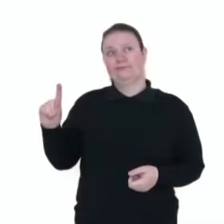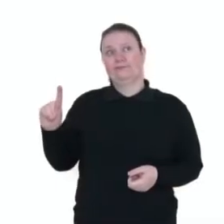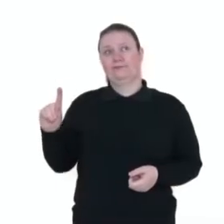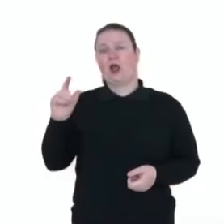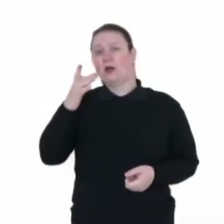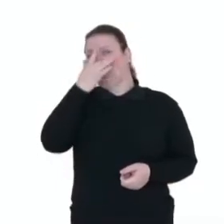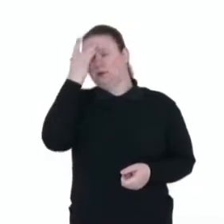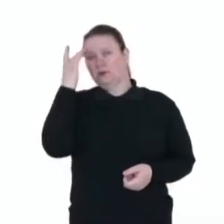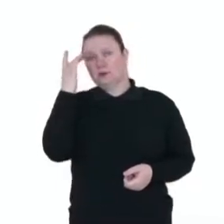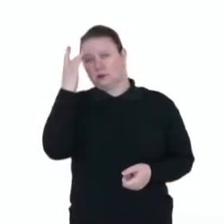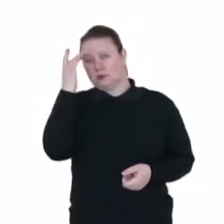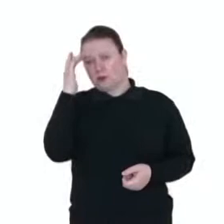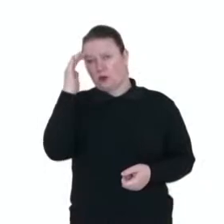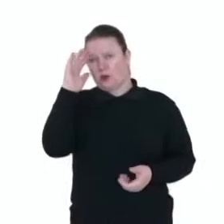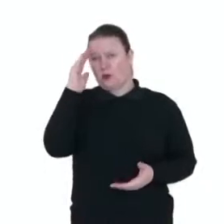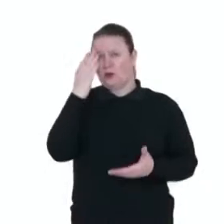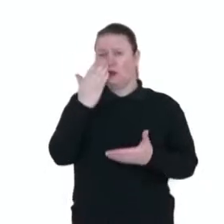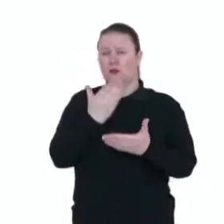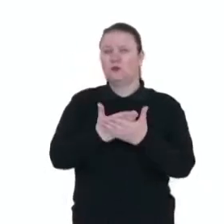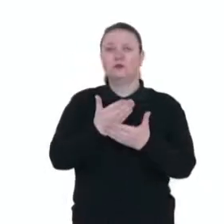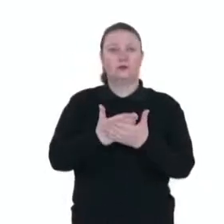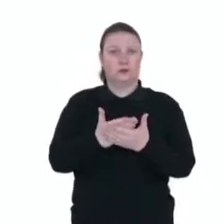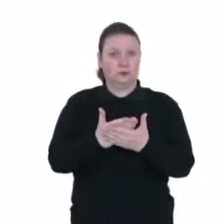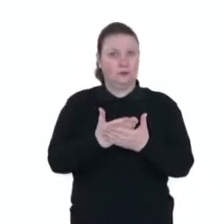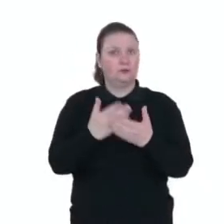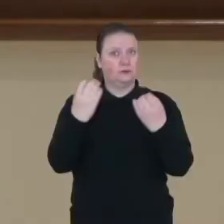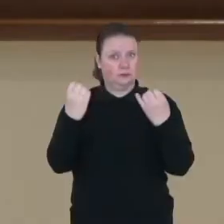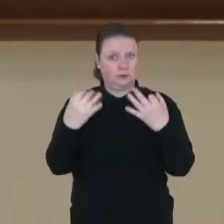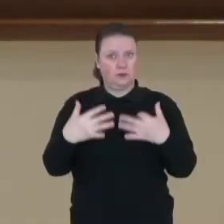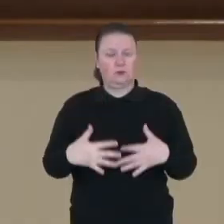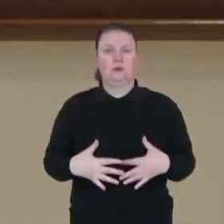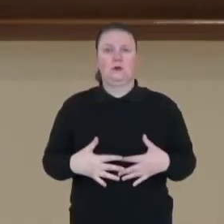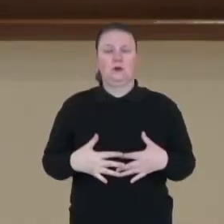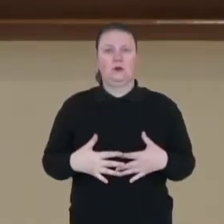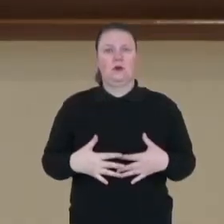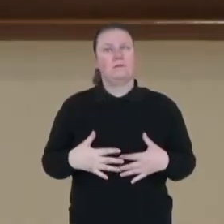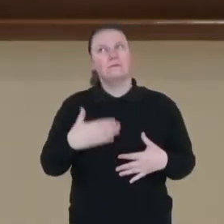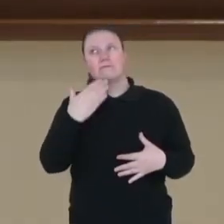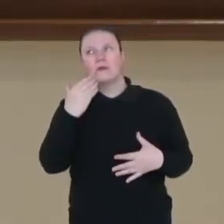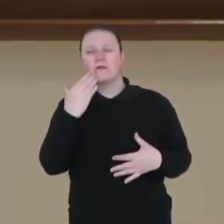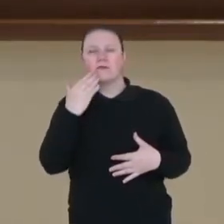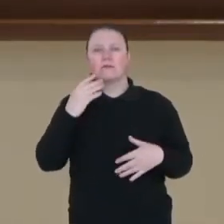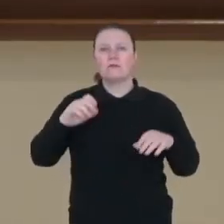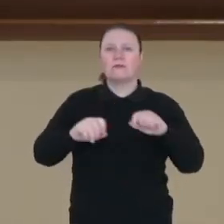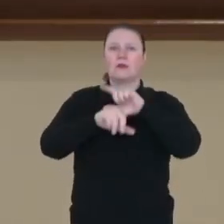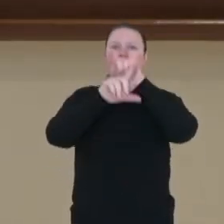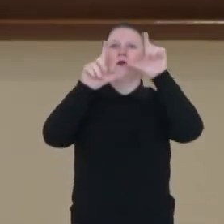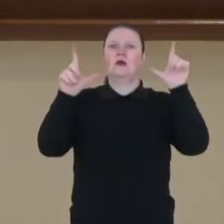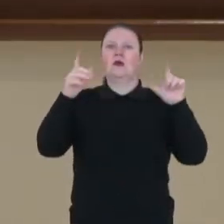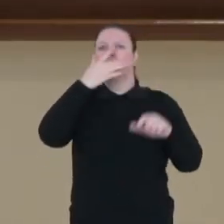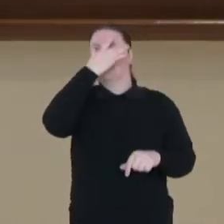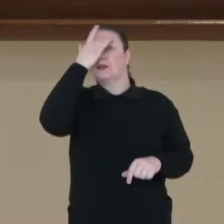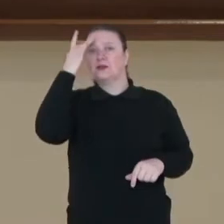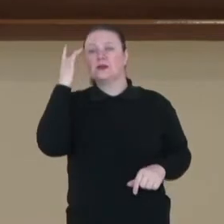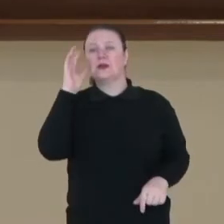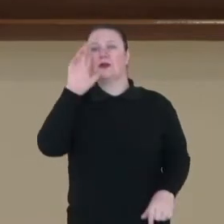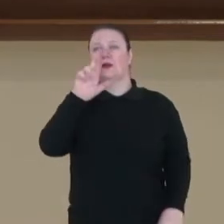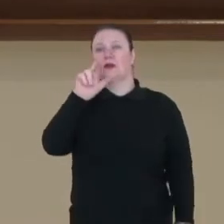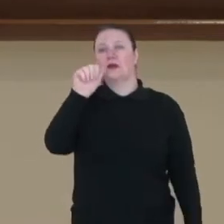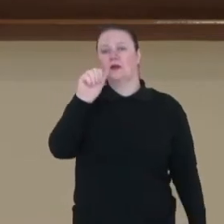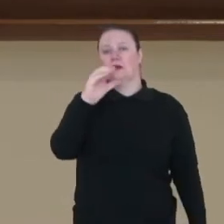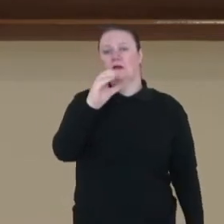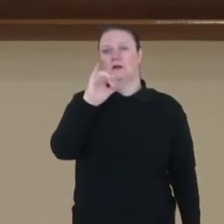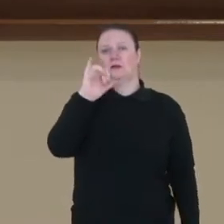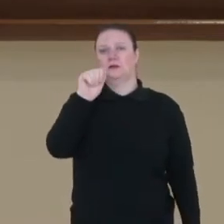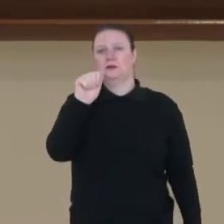o racialista, né, a gente vai ter aqui, talvez seja mais claro para a gente pensar, né, num racista, mas aqui esse era um termo dado